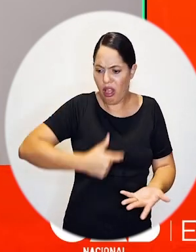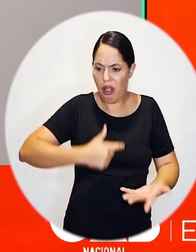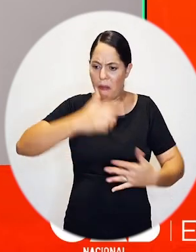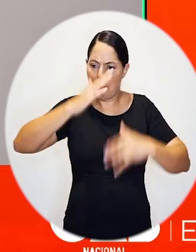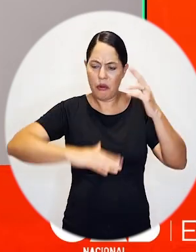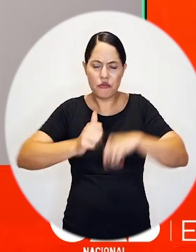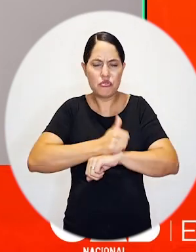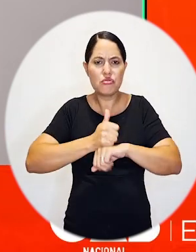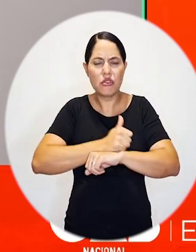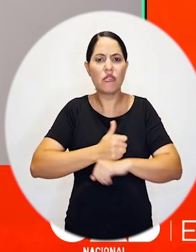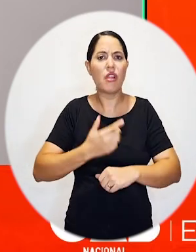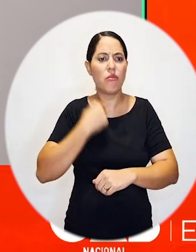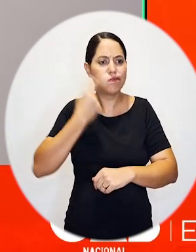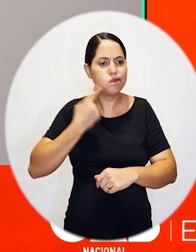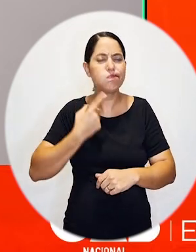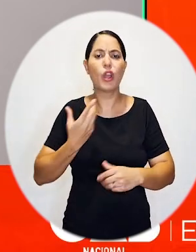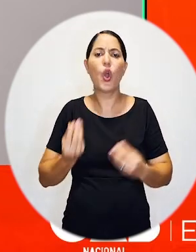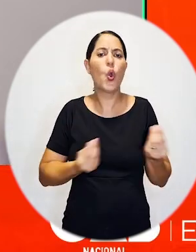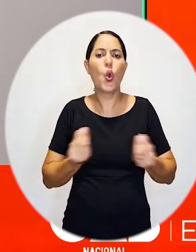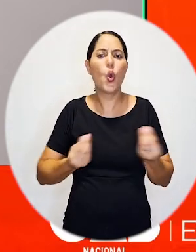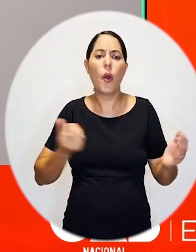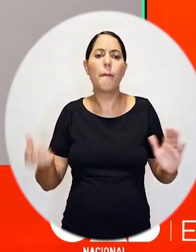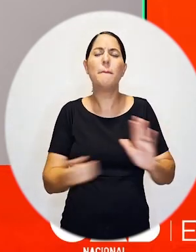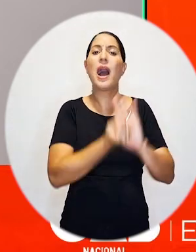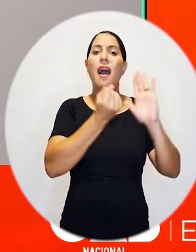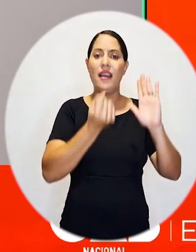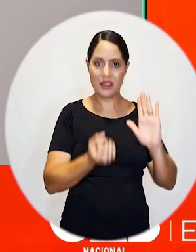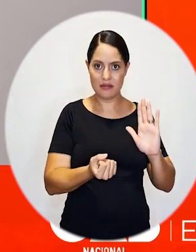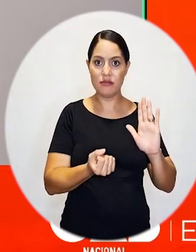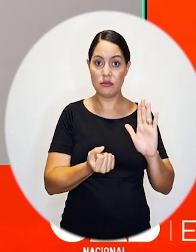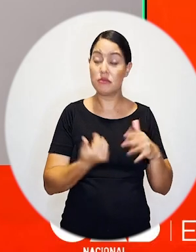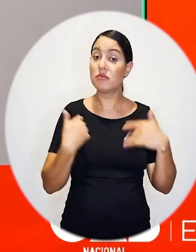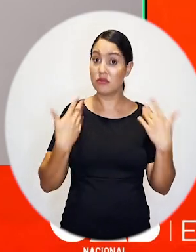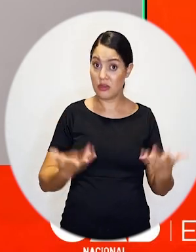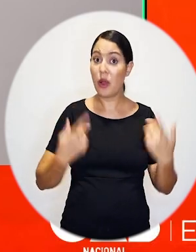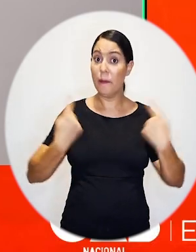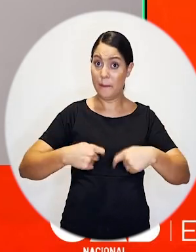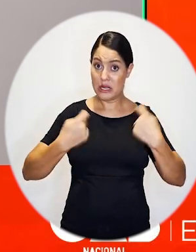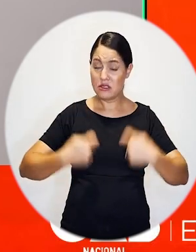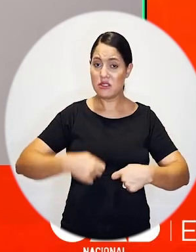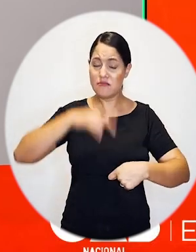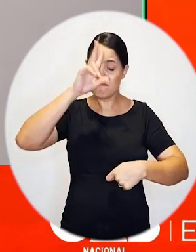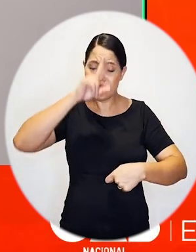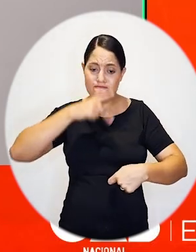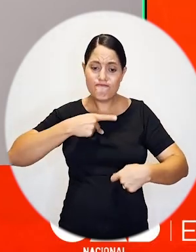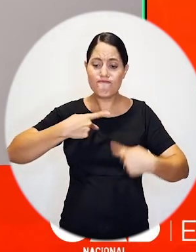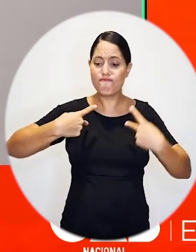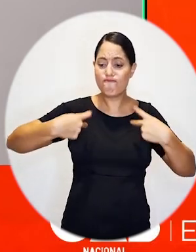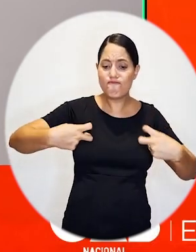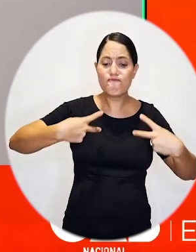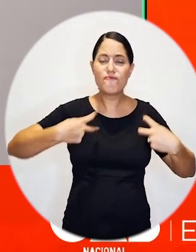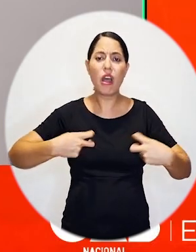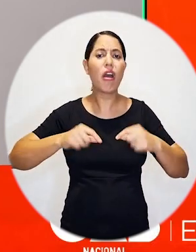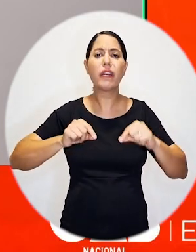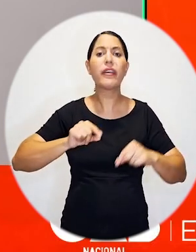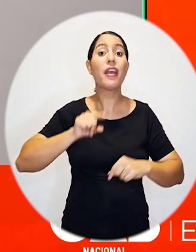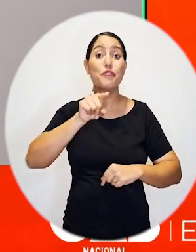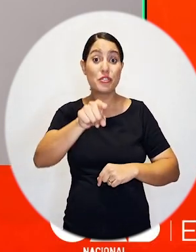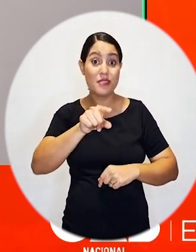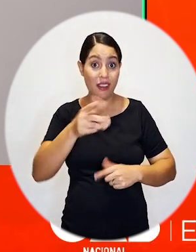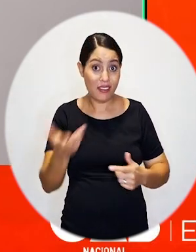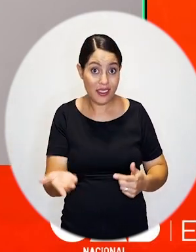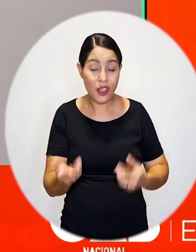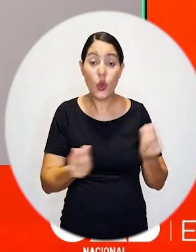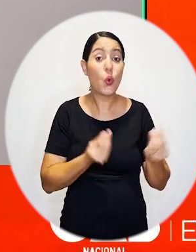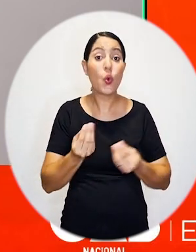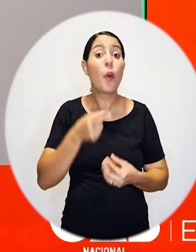é a sua marca, porque essa coerência de como efetivamente você é, quem você é